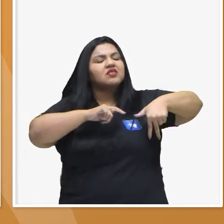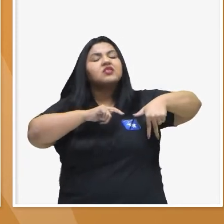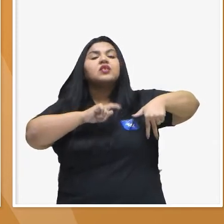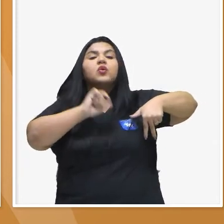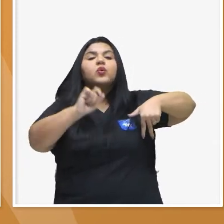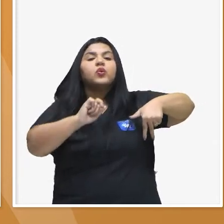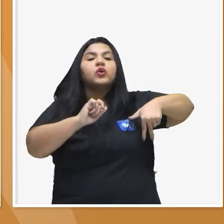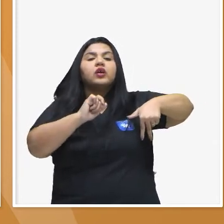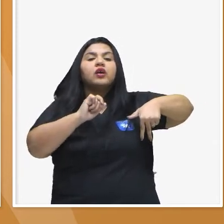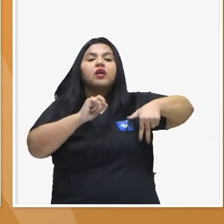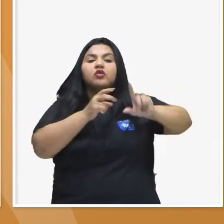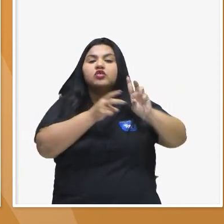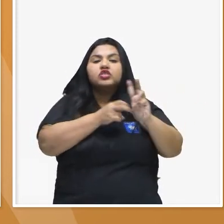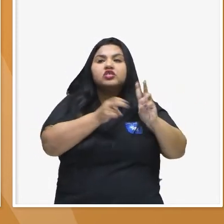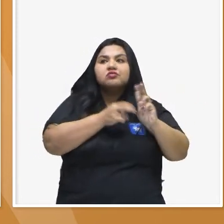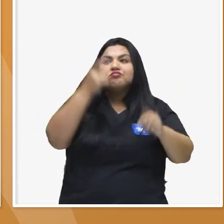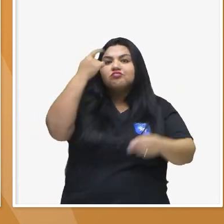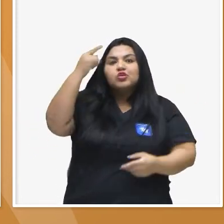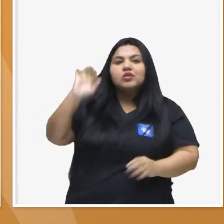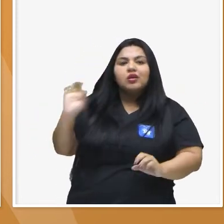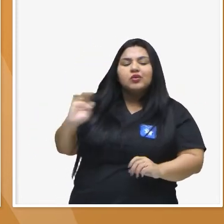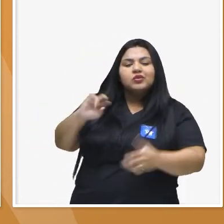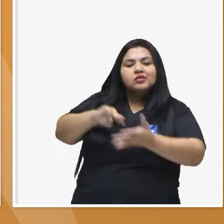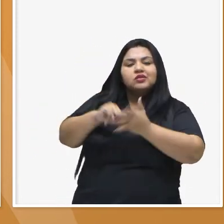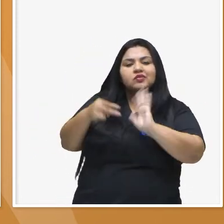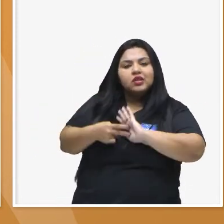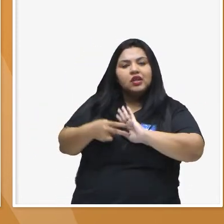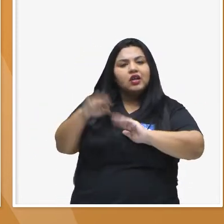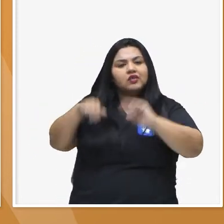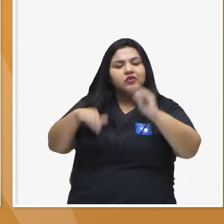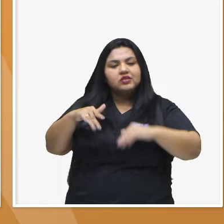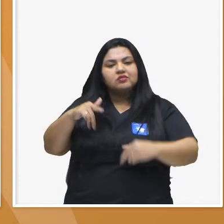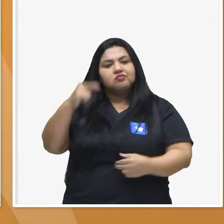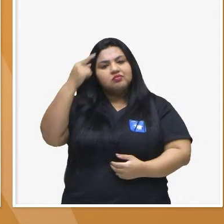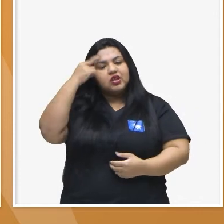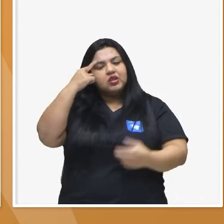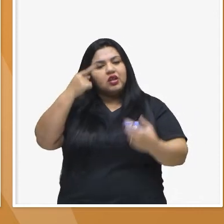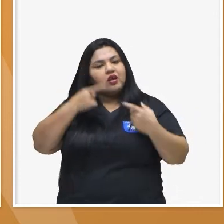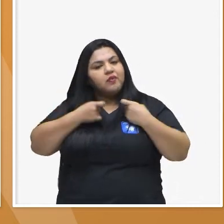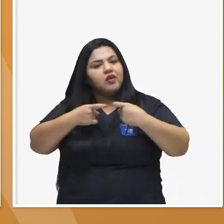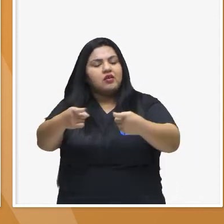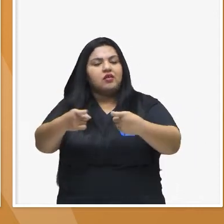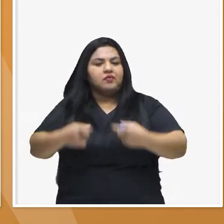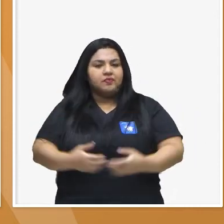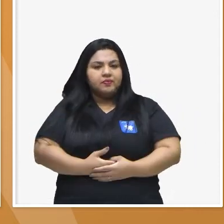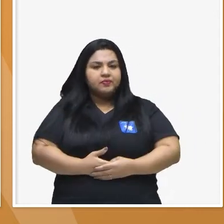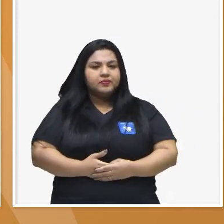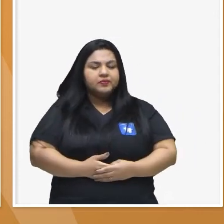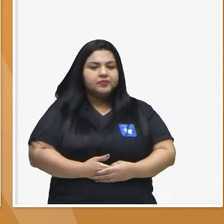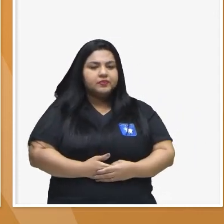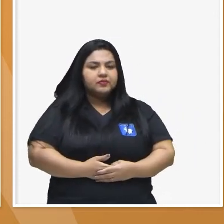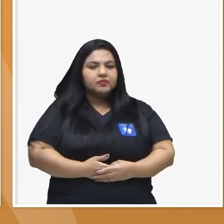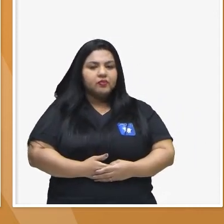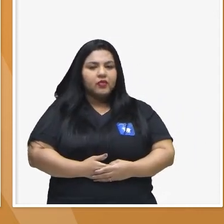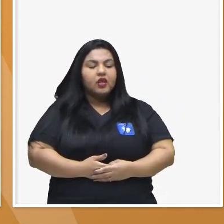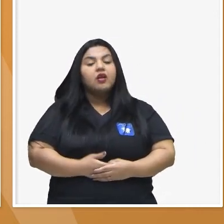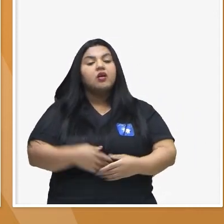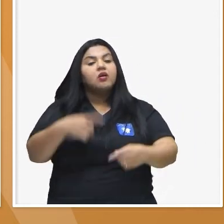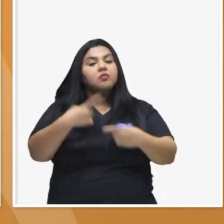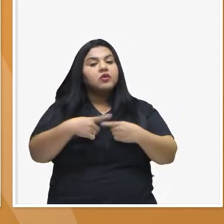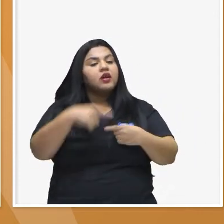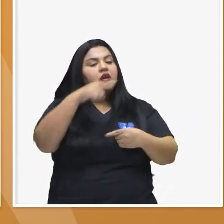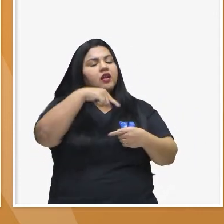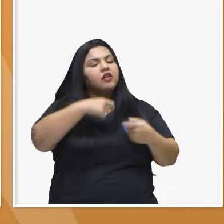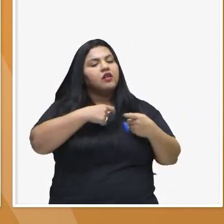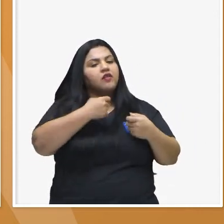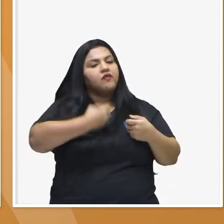que significa aquilo ali. Muitas vezes é até para ir para a guerra, né? Porque a gente vive no mundo simbólico,